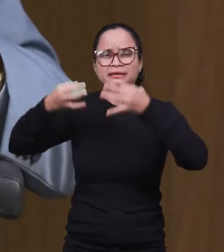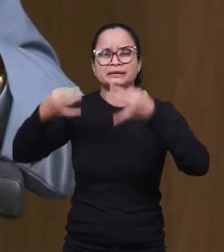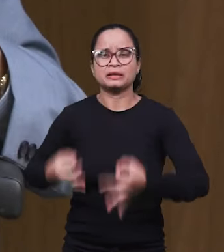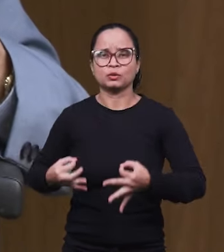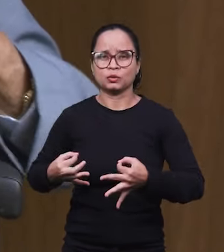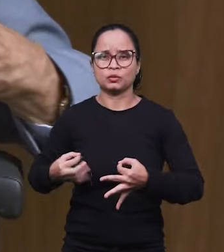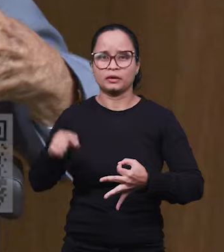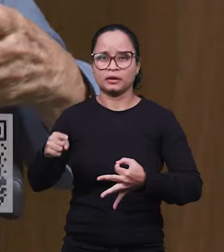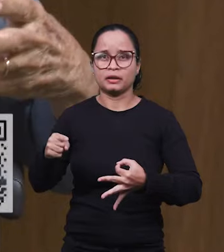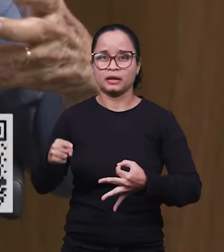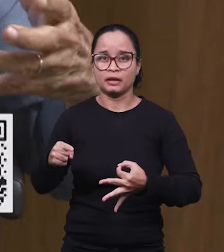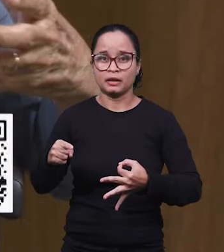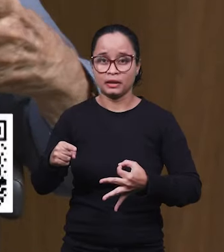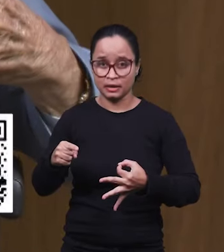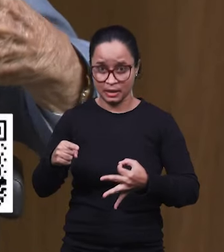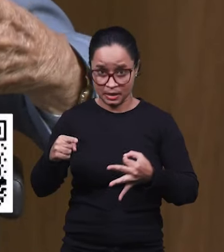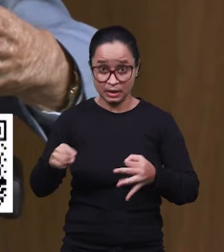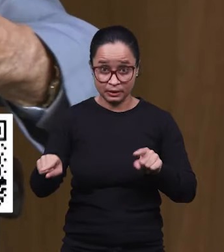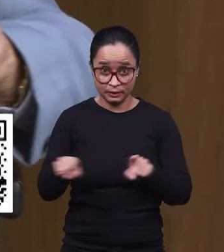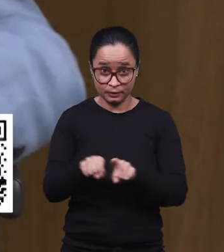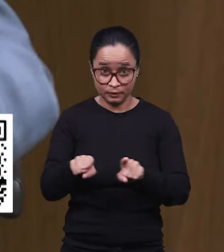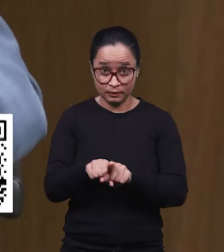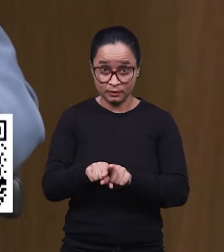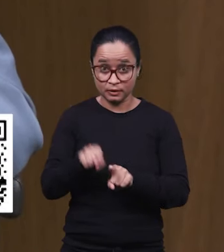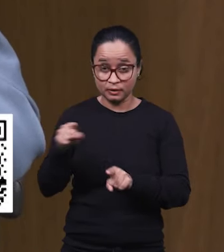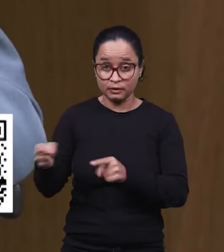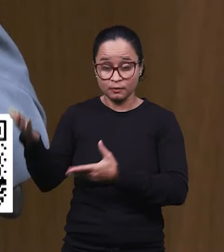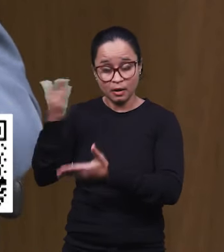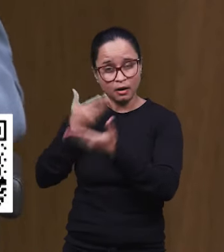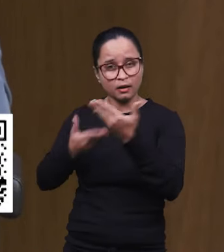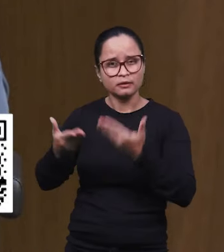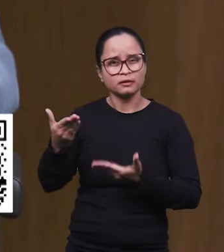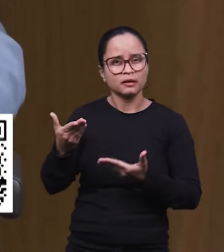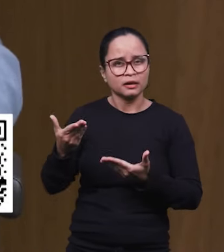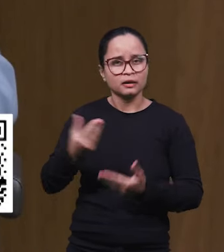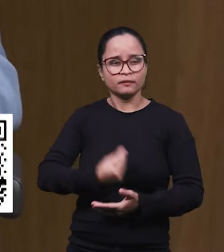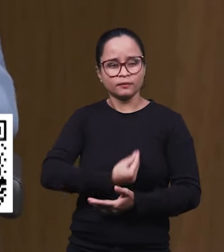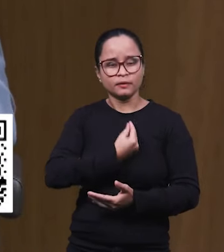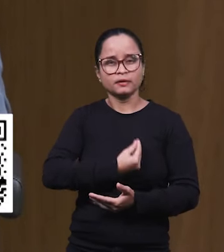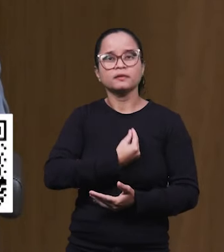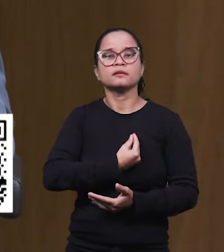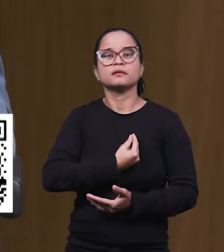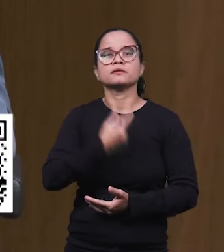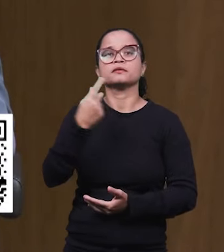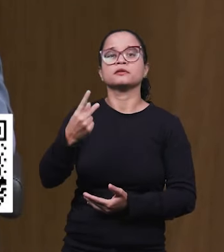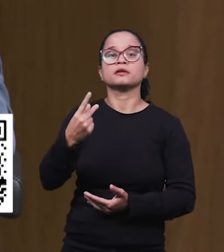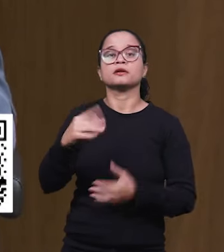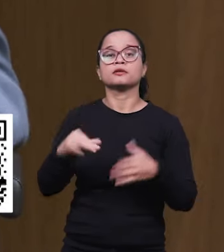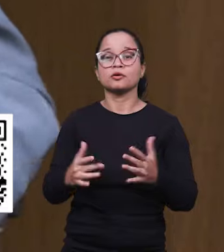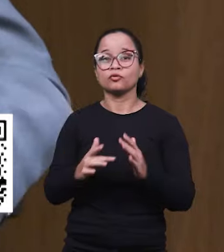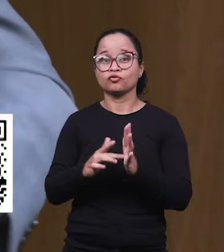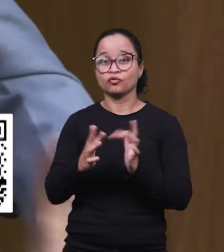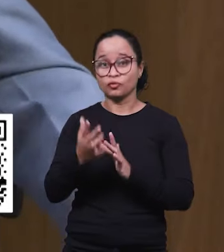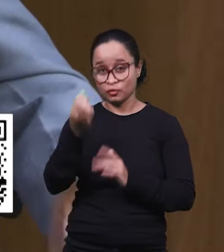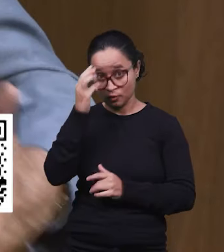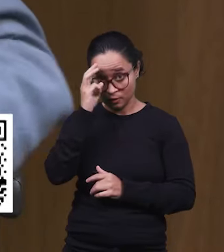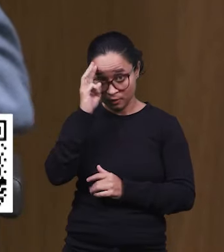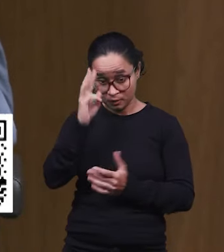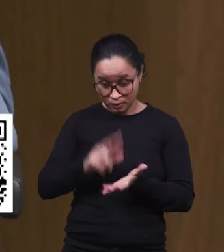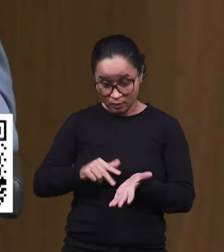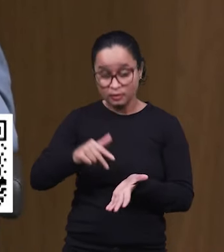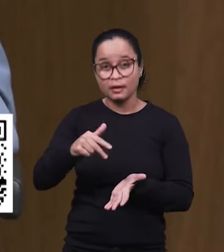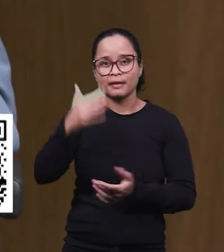eternidade, que ele deu ao homem. É tudo que as pessoas não sabem, que a glorificação de Jesus ressurreto é saber que Jesus está